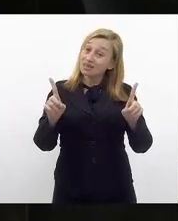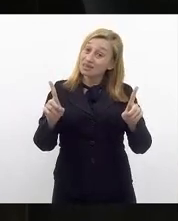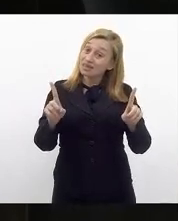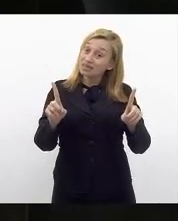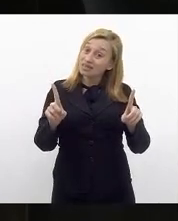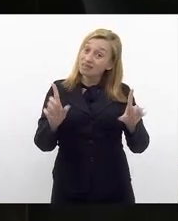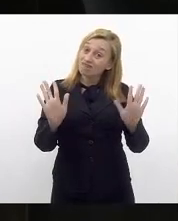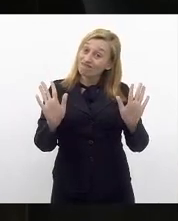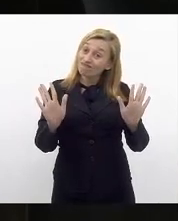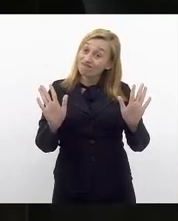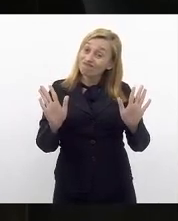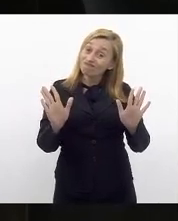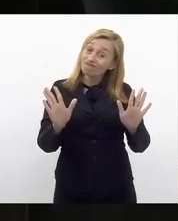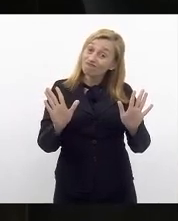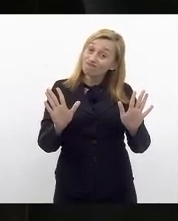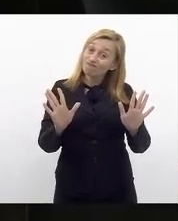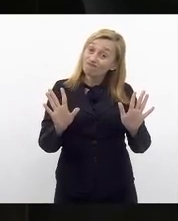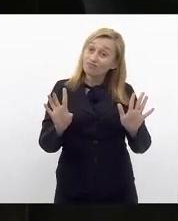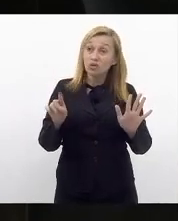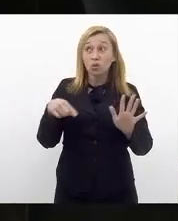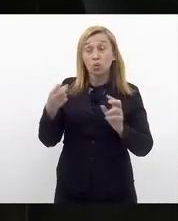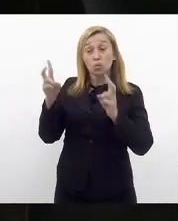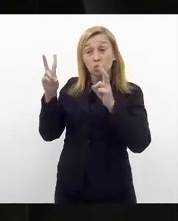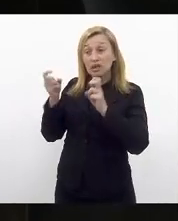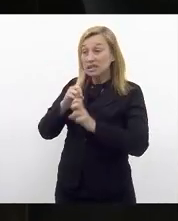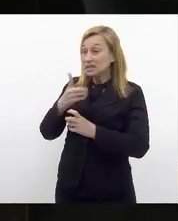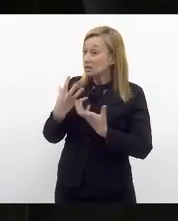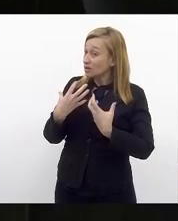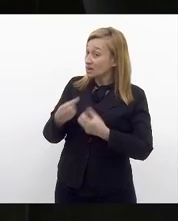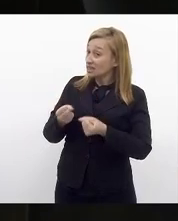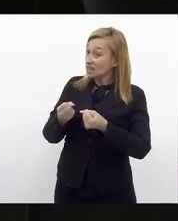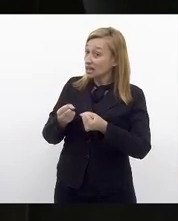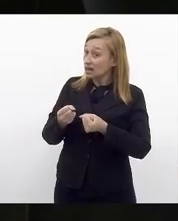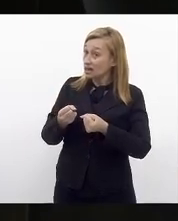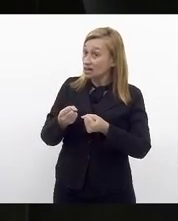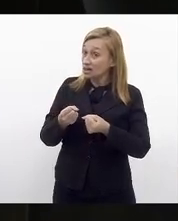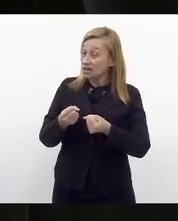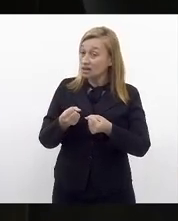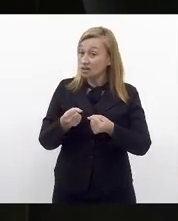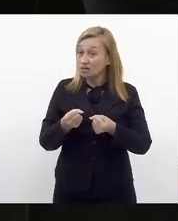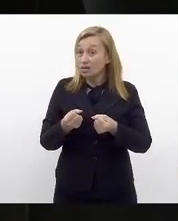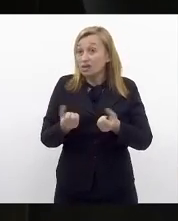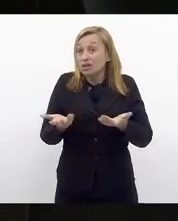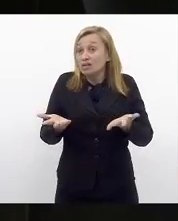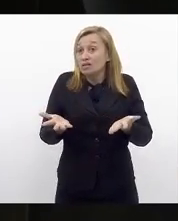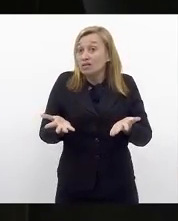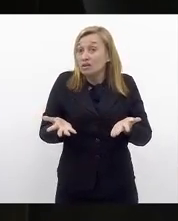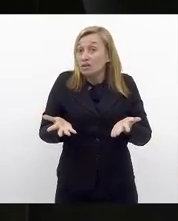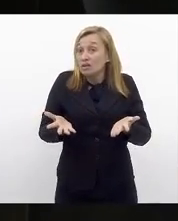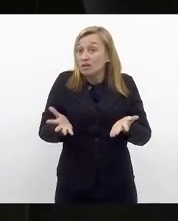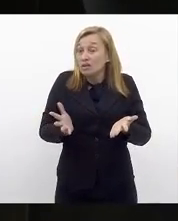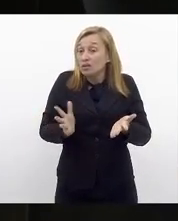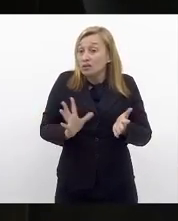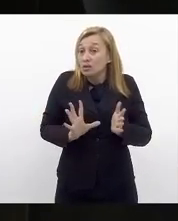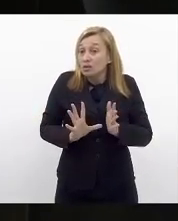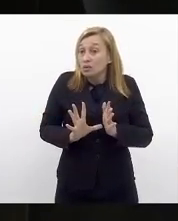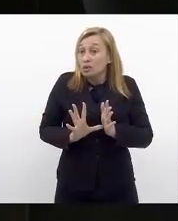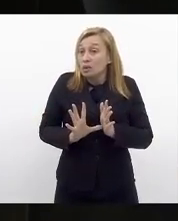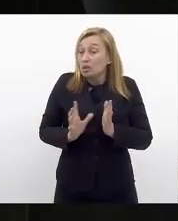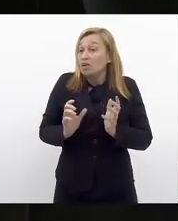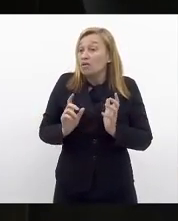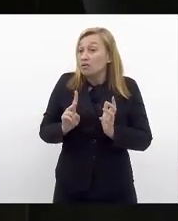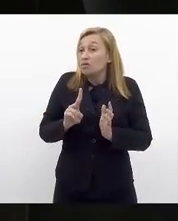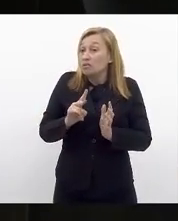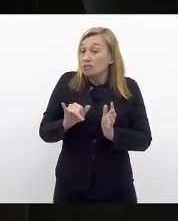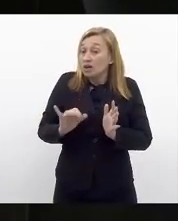a contrapartida existe senão aderirmos vão sequestrar o nosso caixa Como